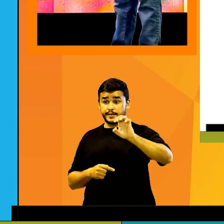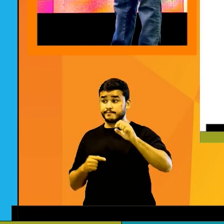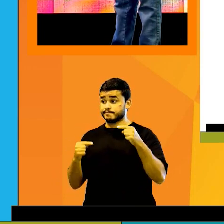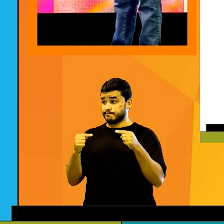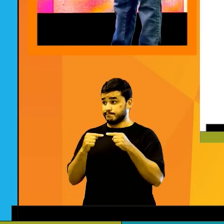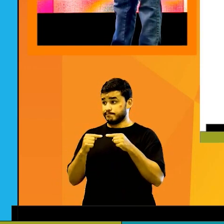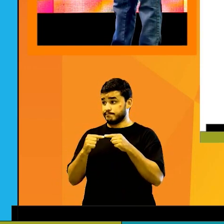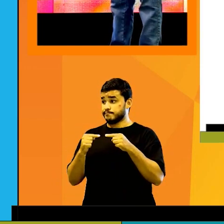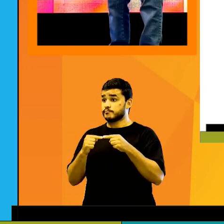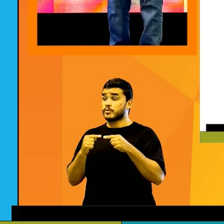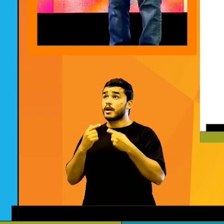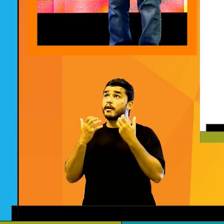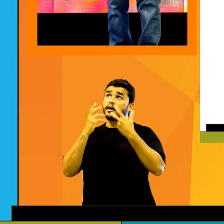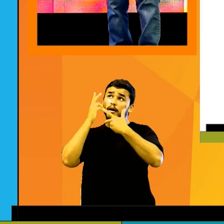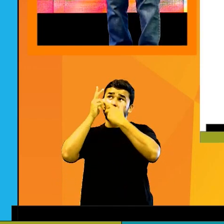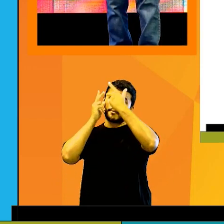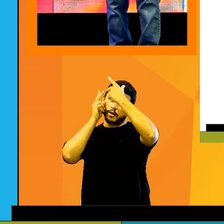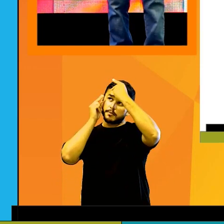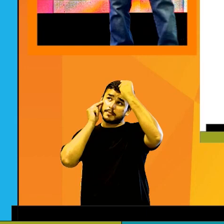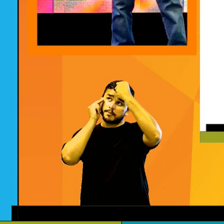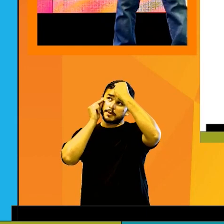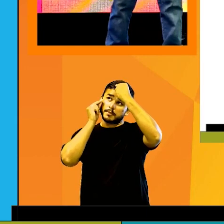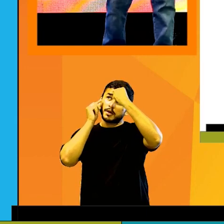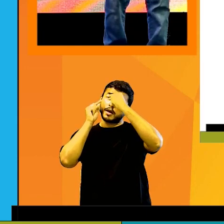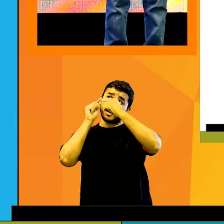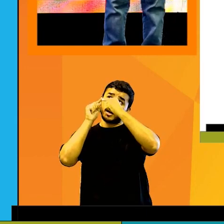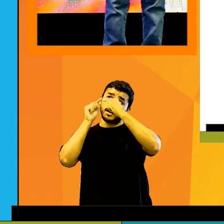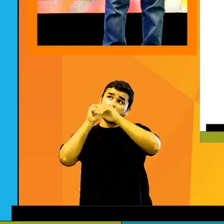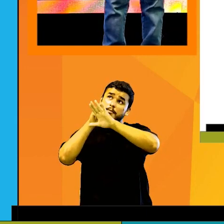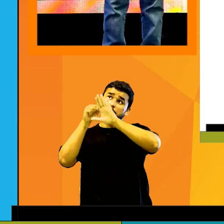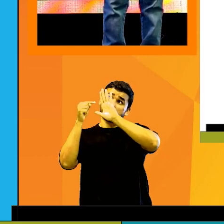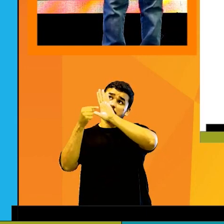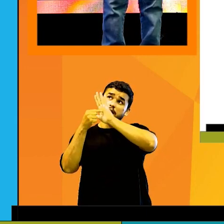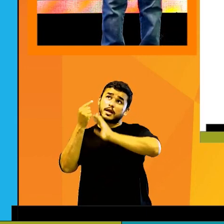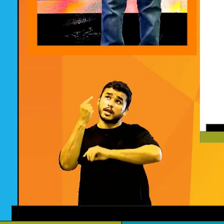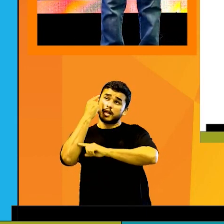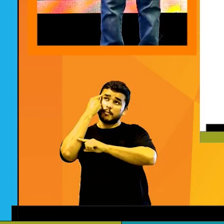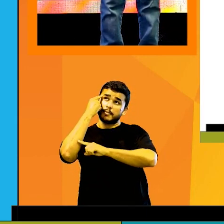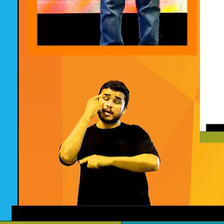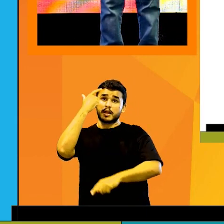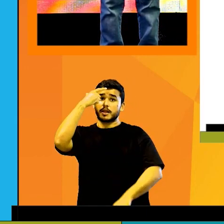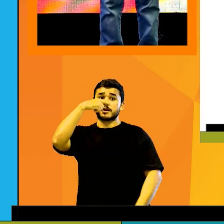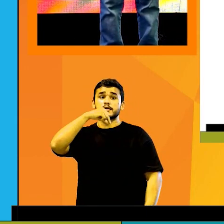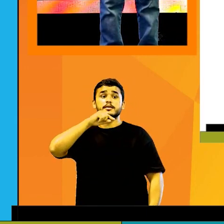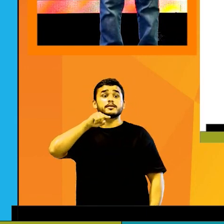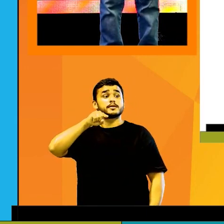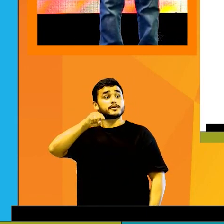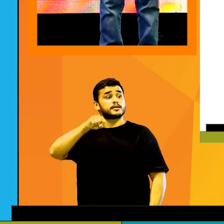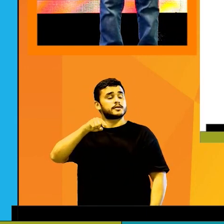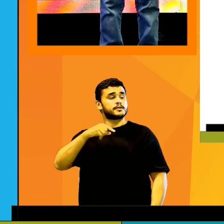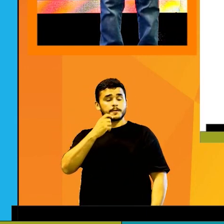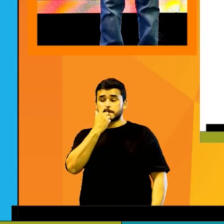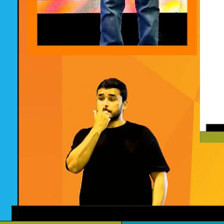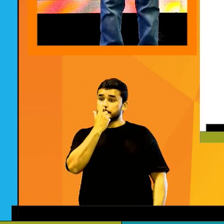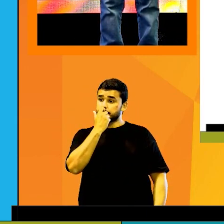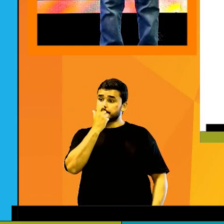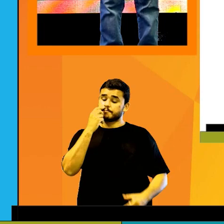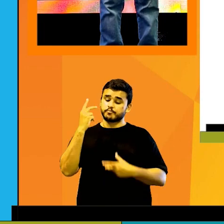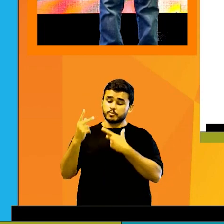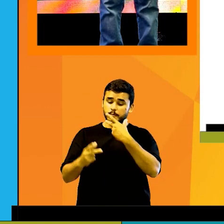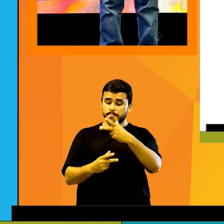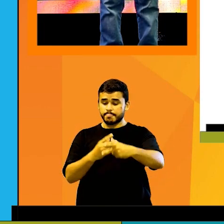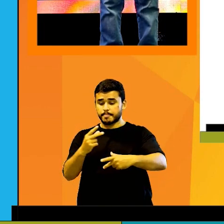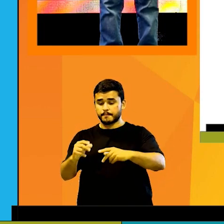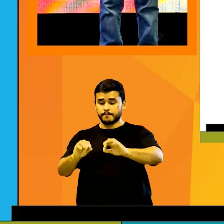difusão simbólica com o ser amado, né? Então, que quando ele morrer, que no caixão dele, na sepultura dele, coloque pelo